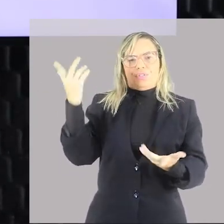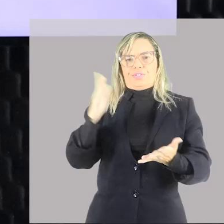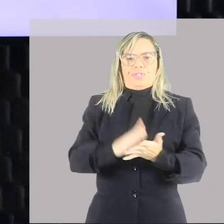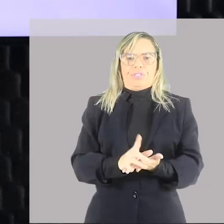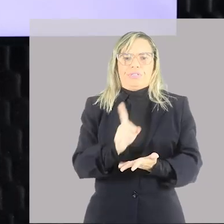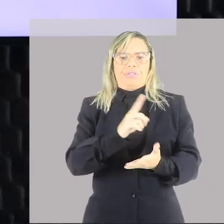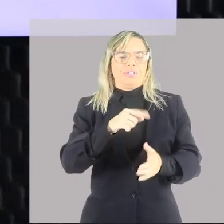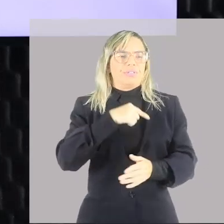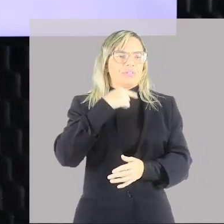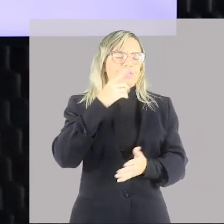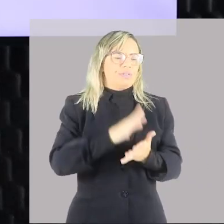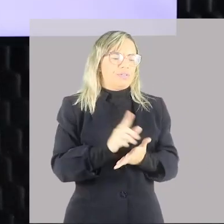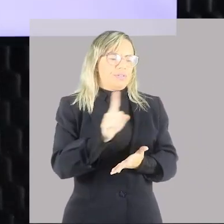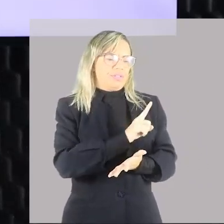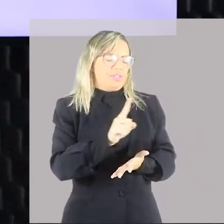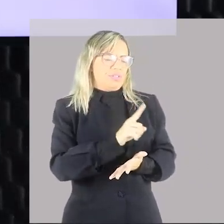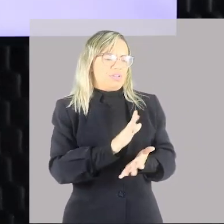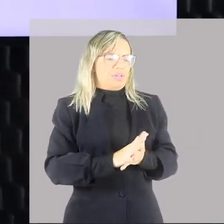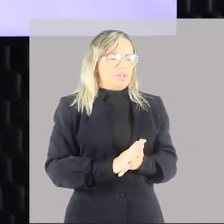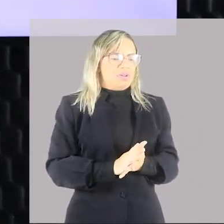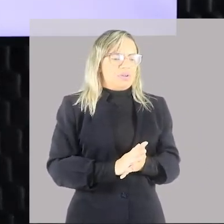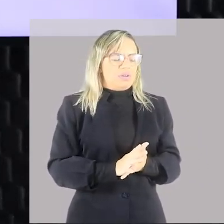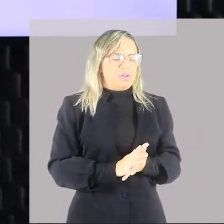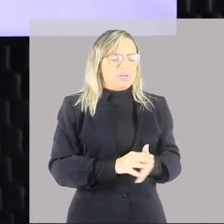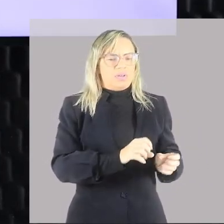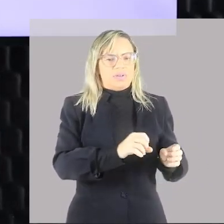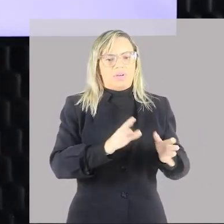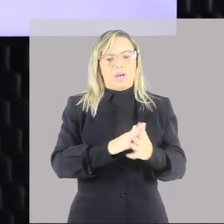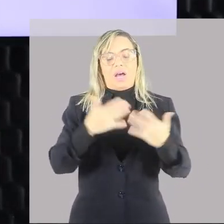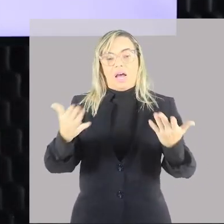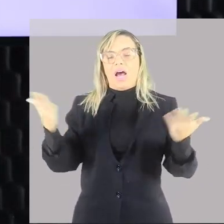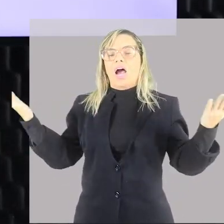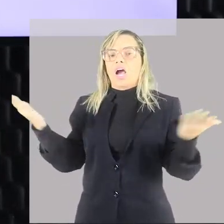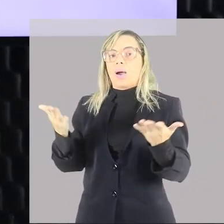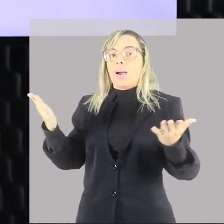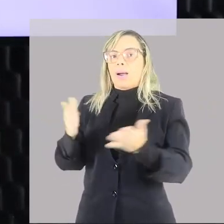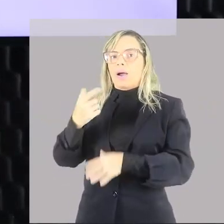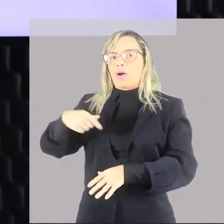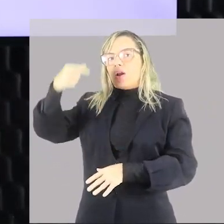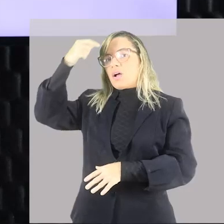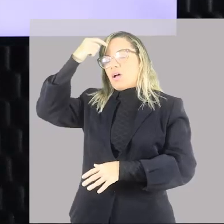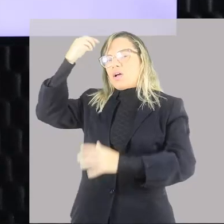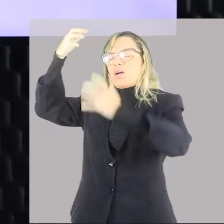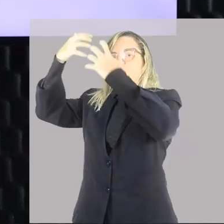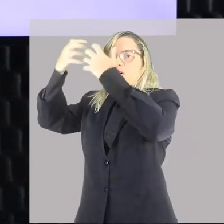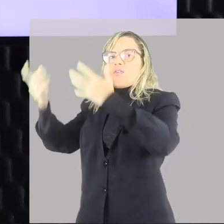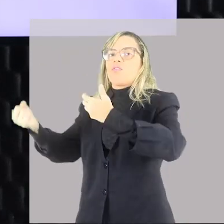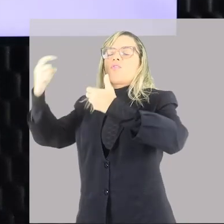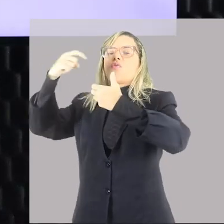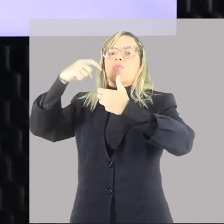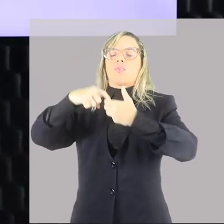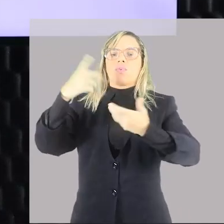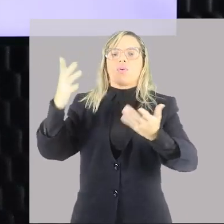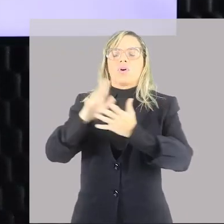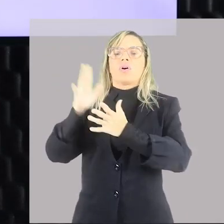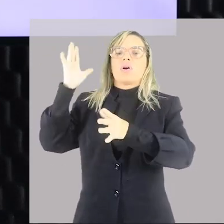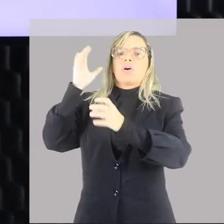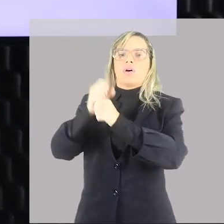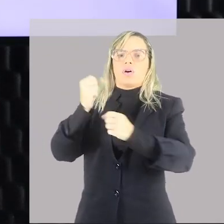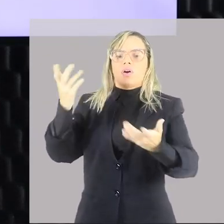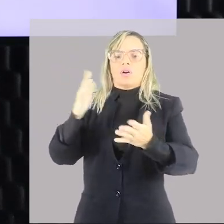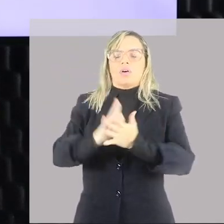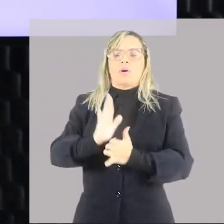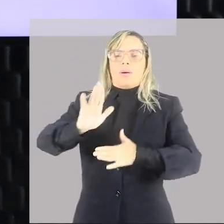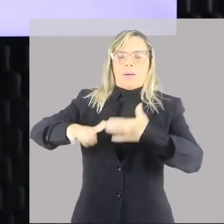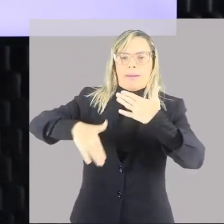pensar. Agora, refletir é outra história, ou seja, repensar. E pior, fazer isso